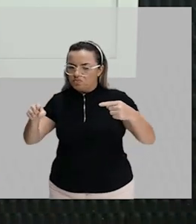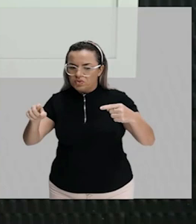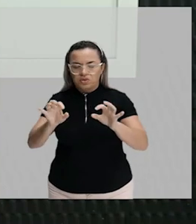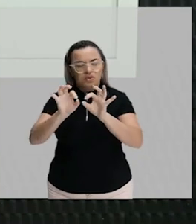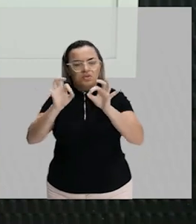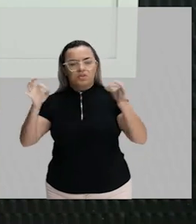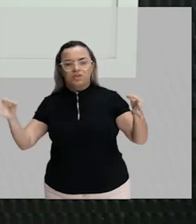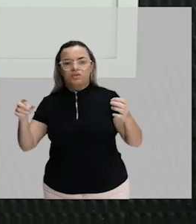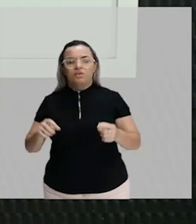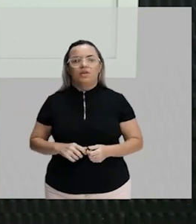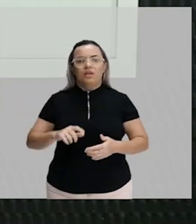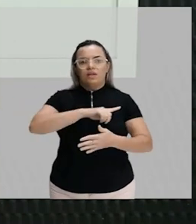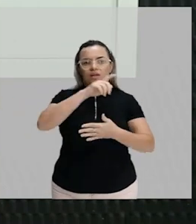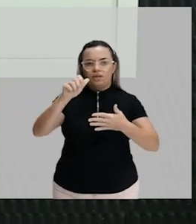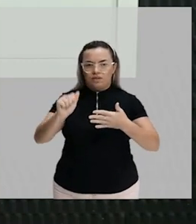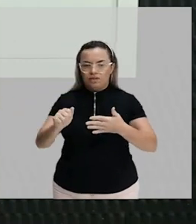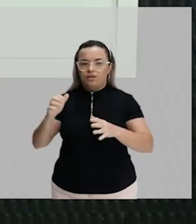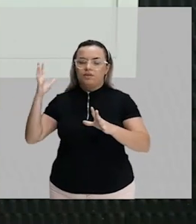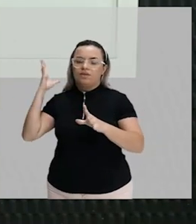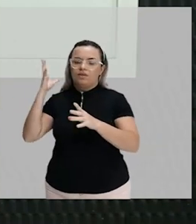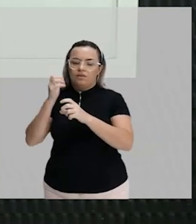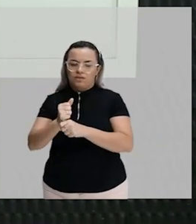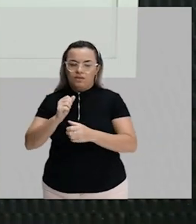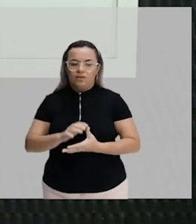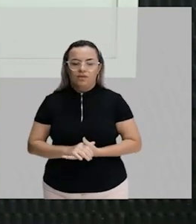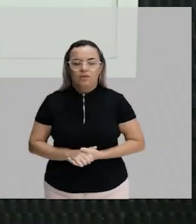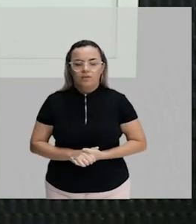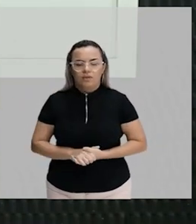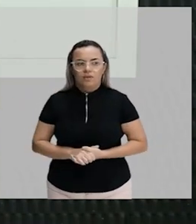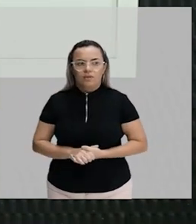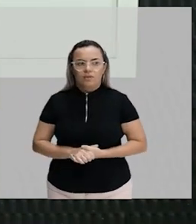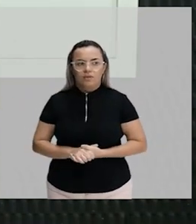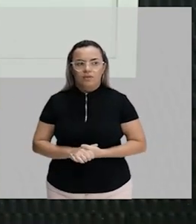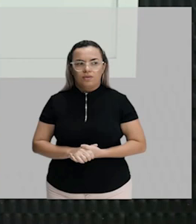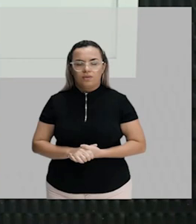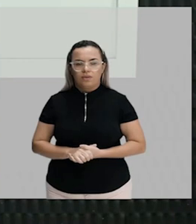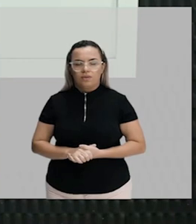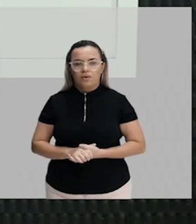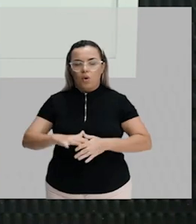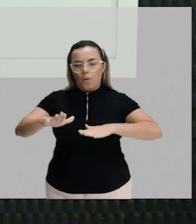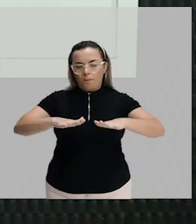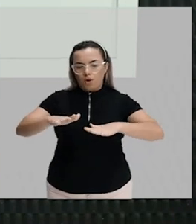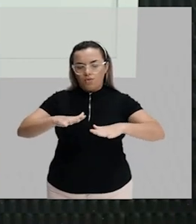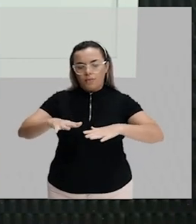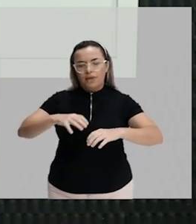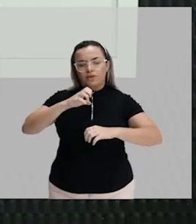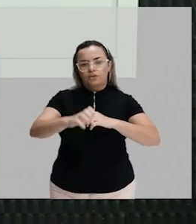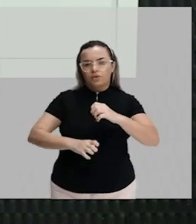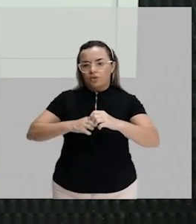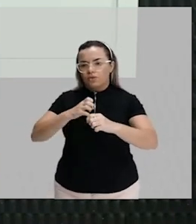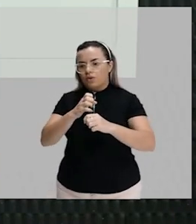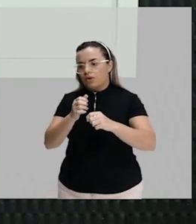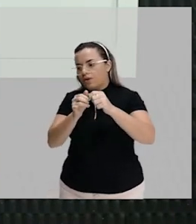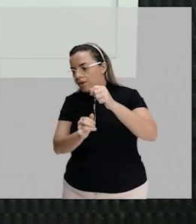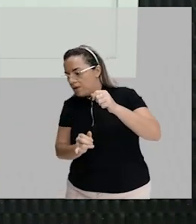vamos lá revisando Esse é o movimento do elétron corrente